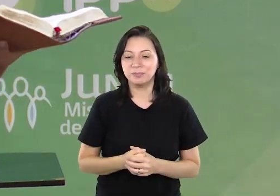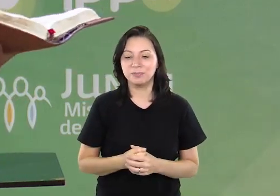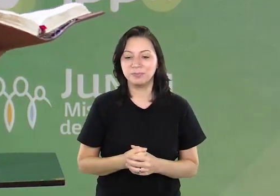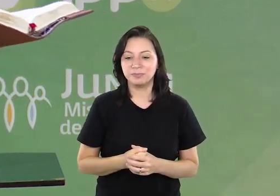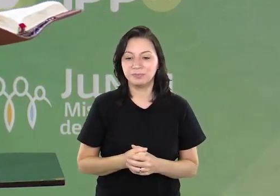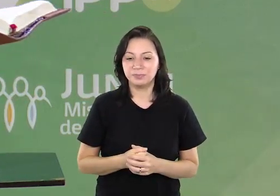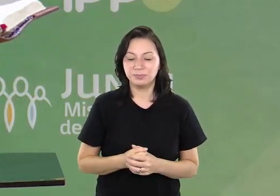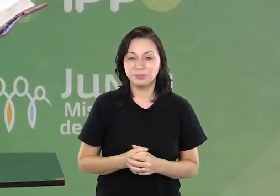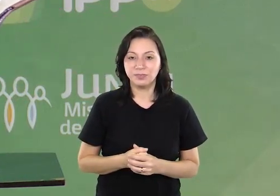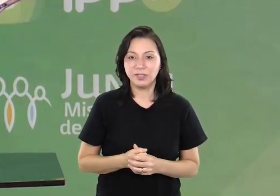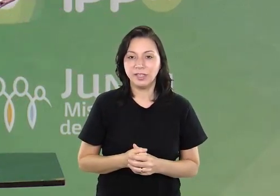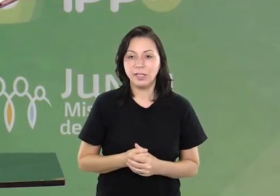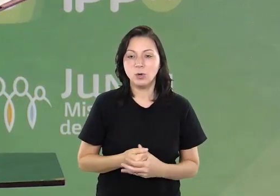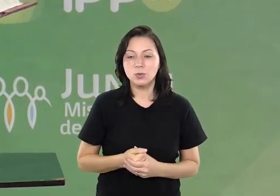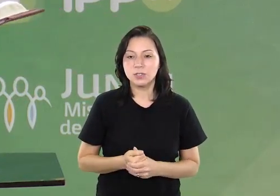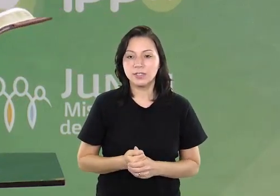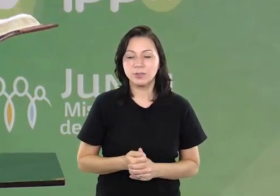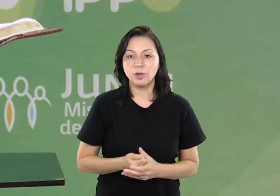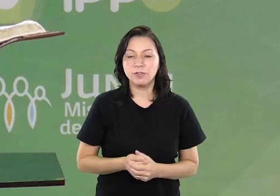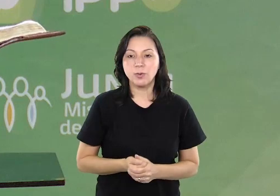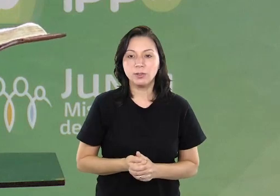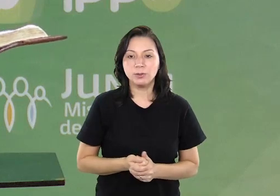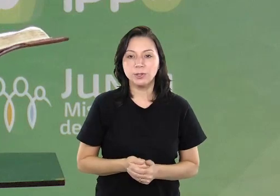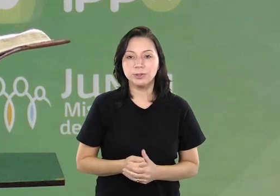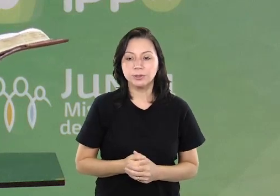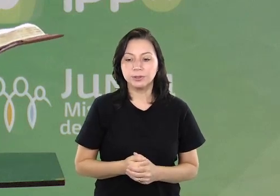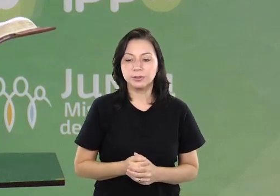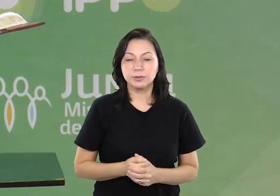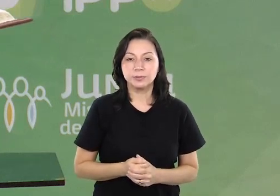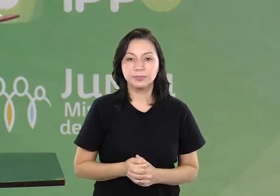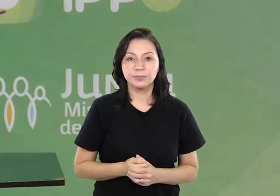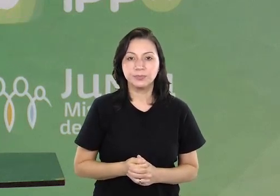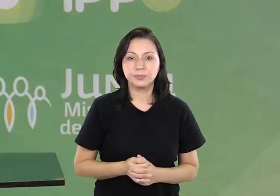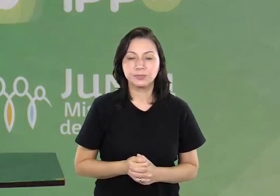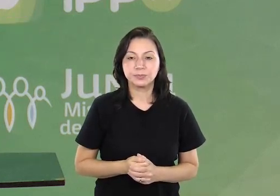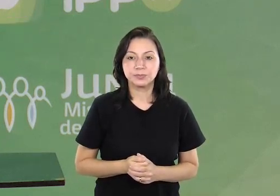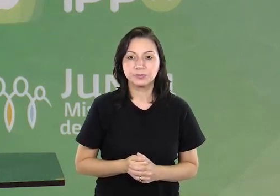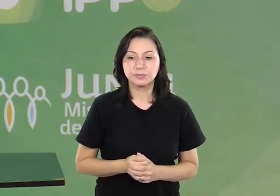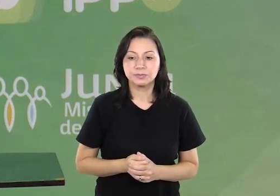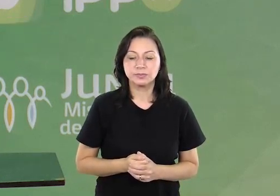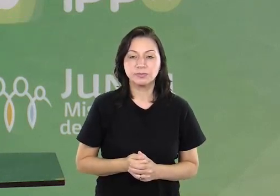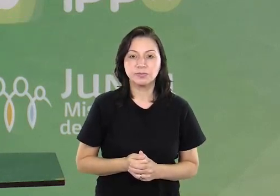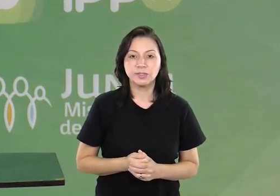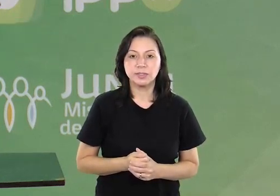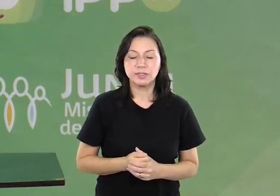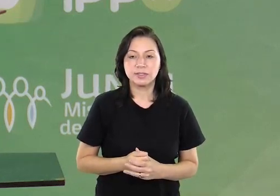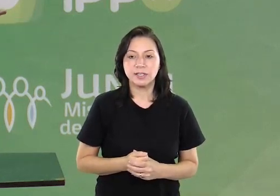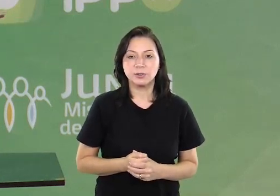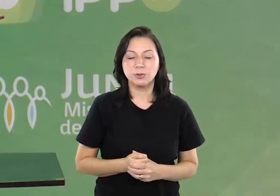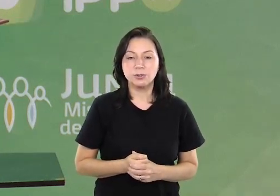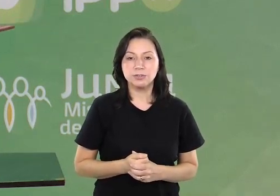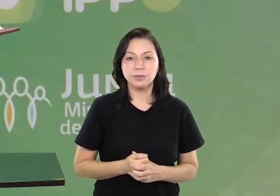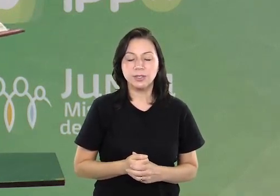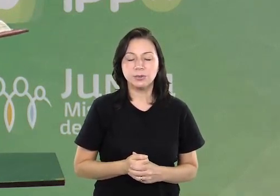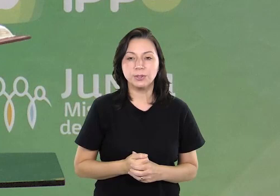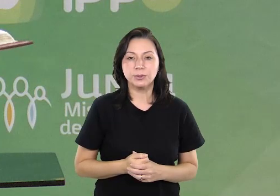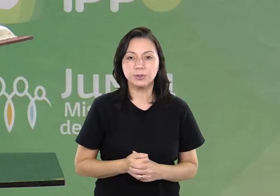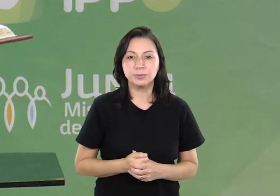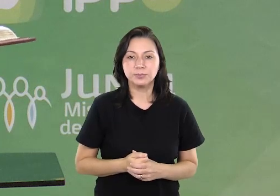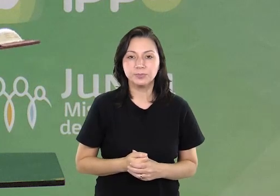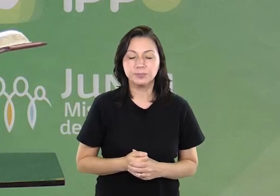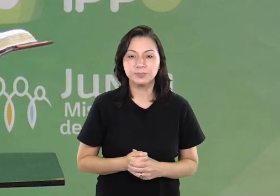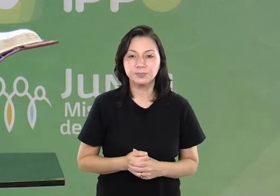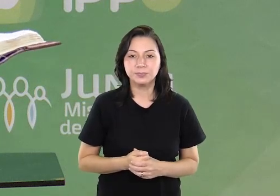ele tanto busca diríamos nós hoje que Salomão é uma espécie de hedonista experimental